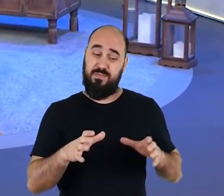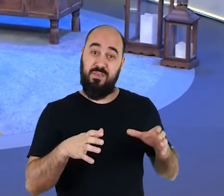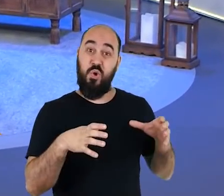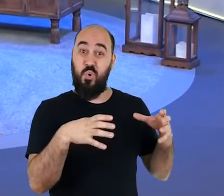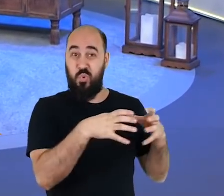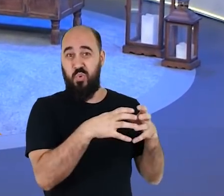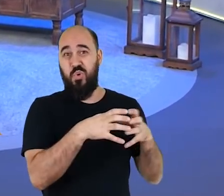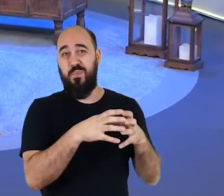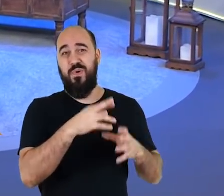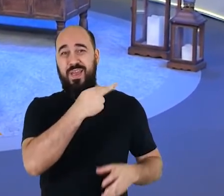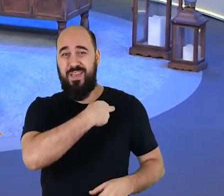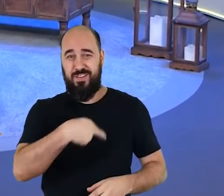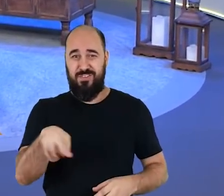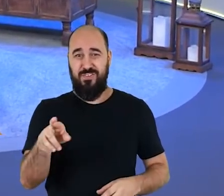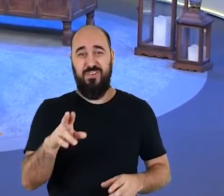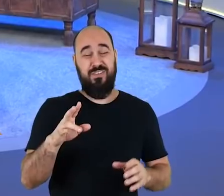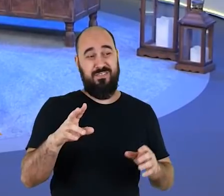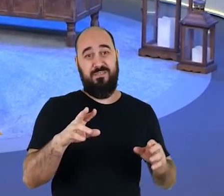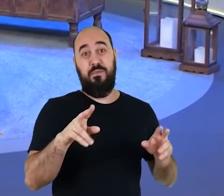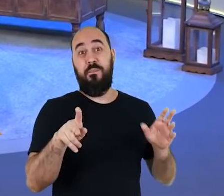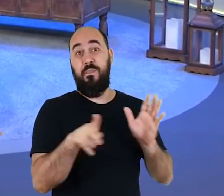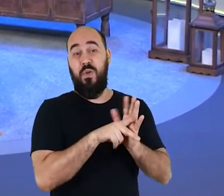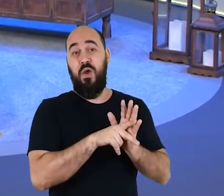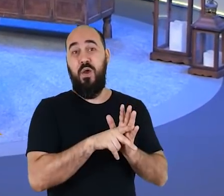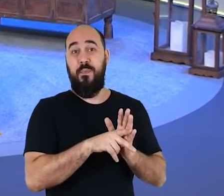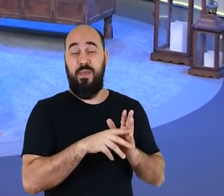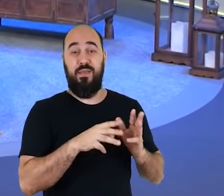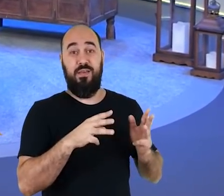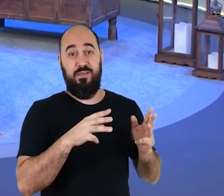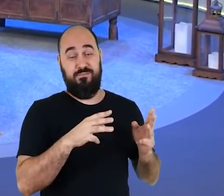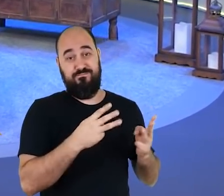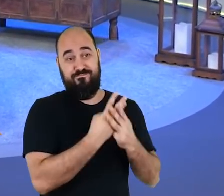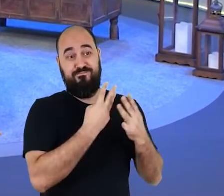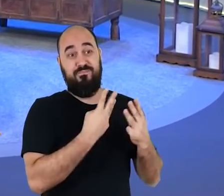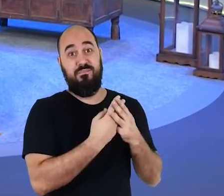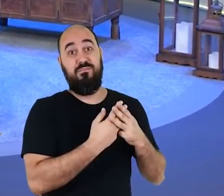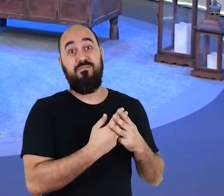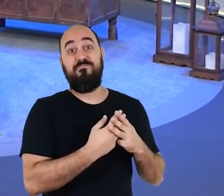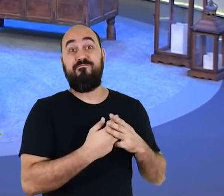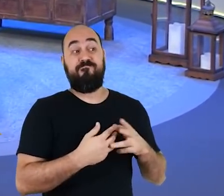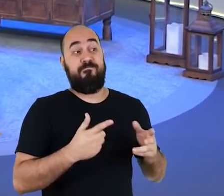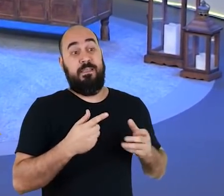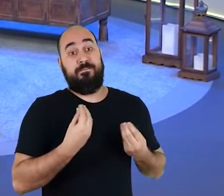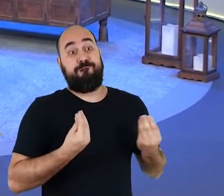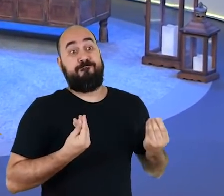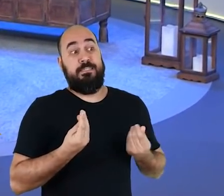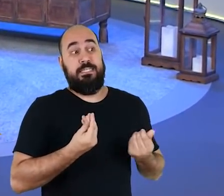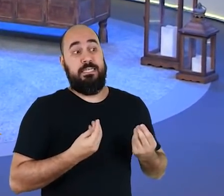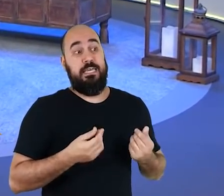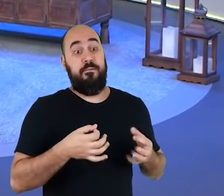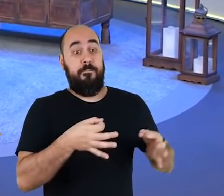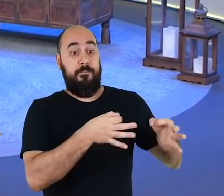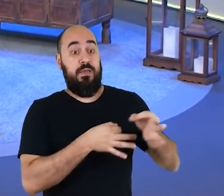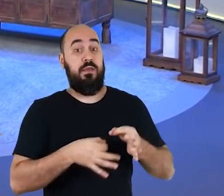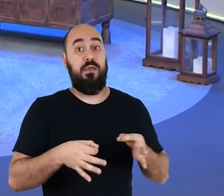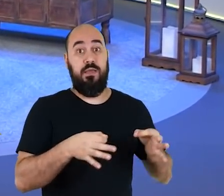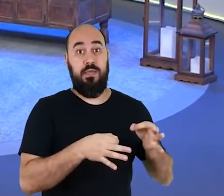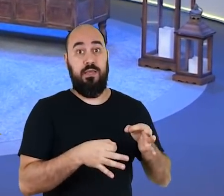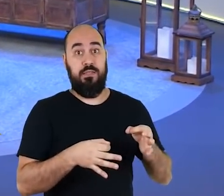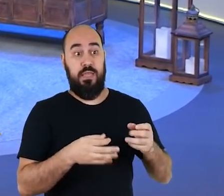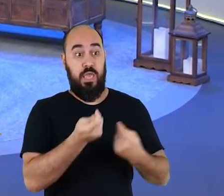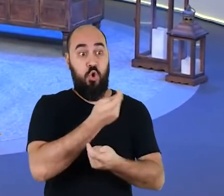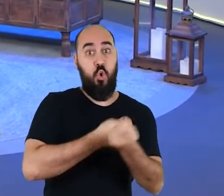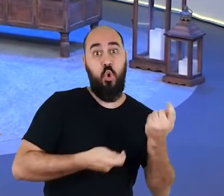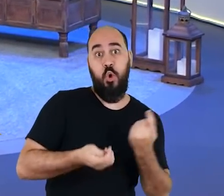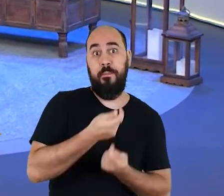religiosa da cidade de Jerusalém a algo pagão usado dentro do Templo de Jerusalém por motivos talvez monetários, políticos,